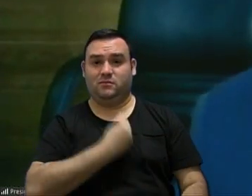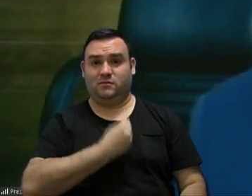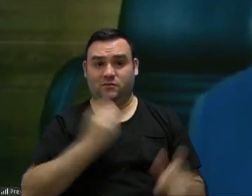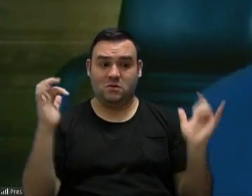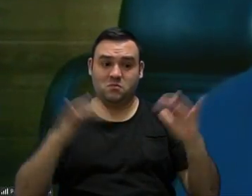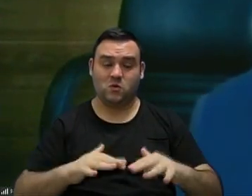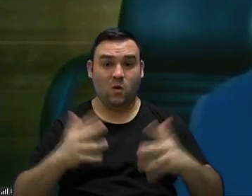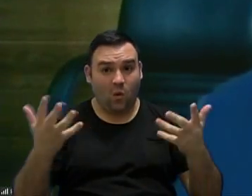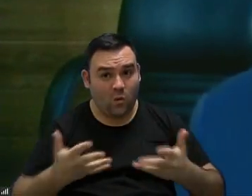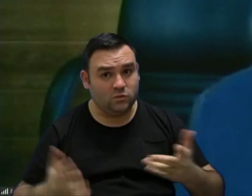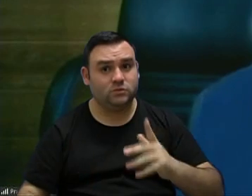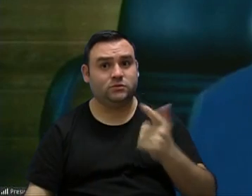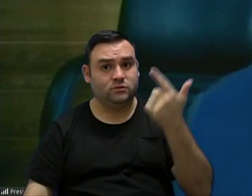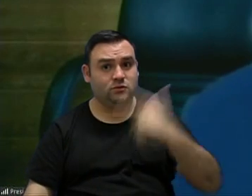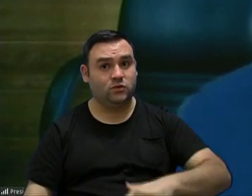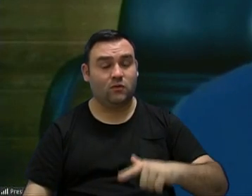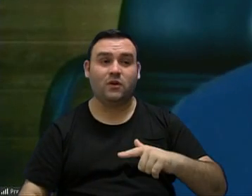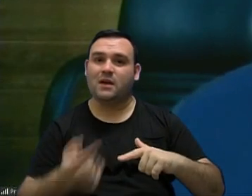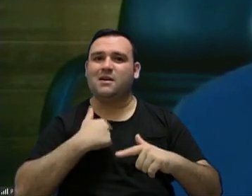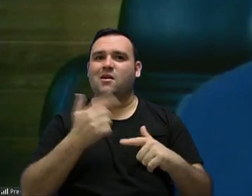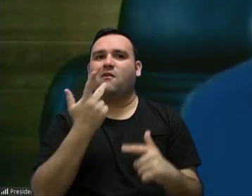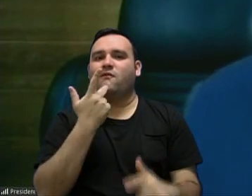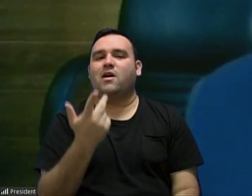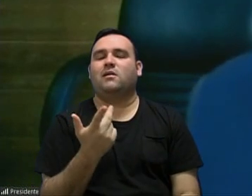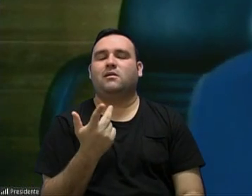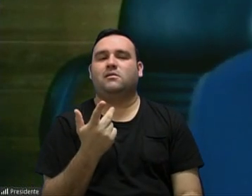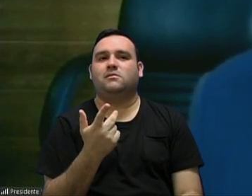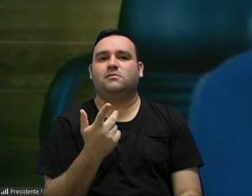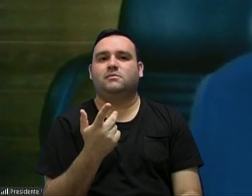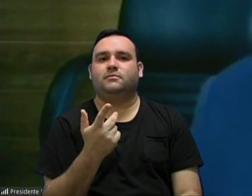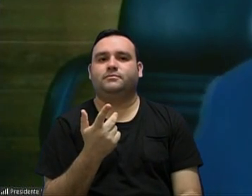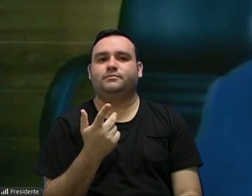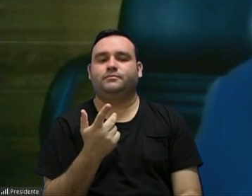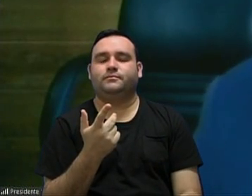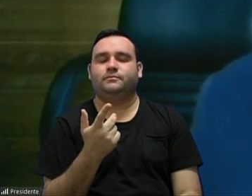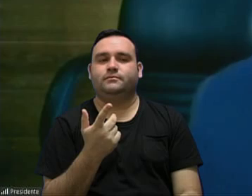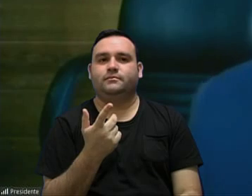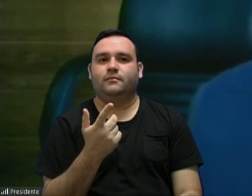presencial. Hoje, repito, não estou dizendo